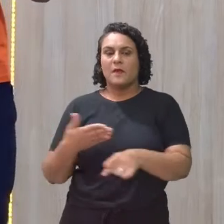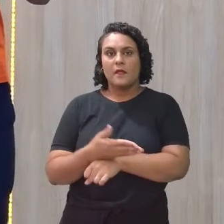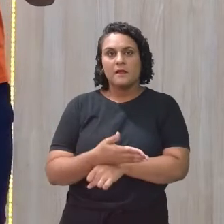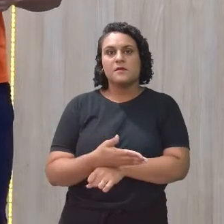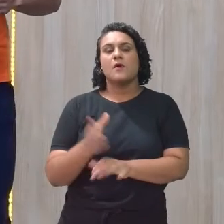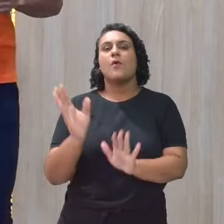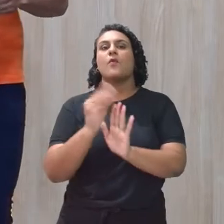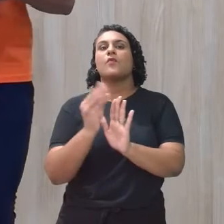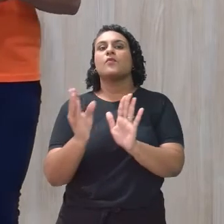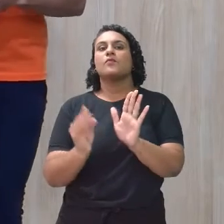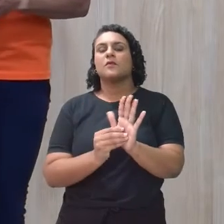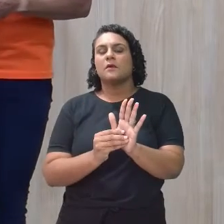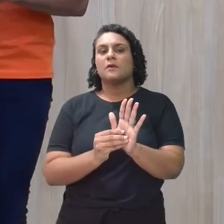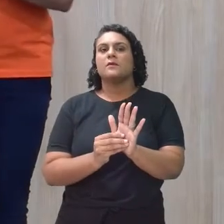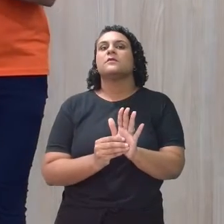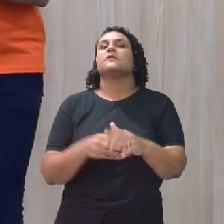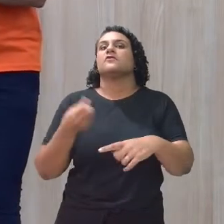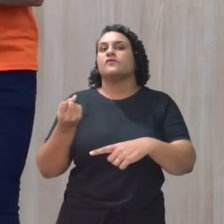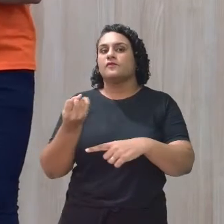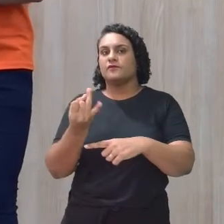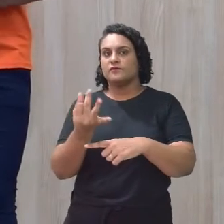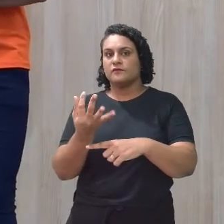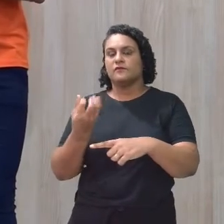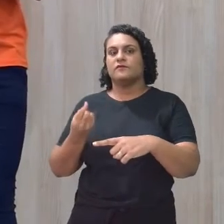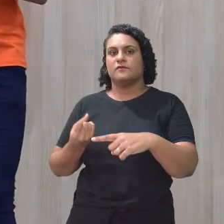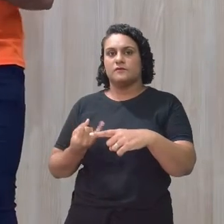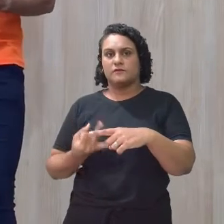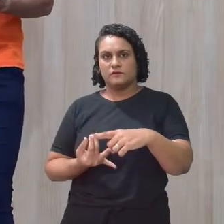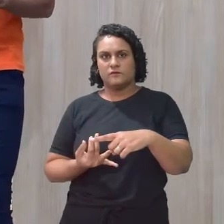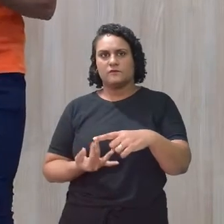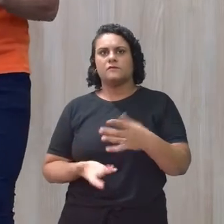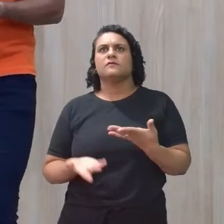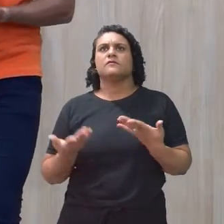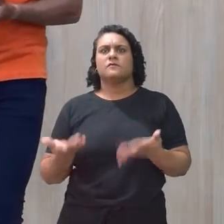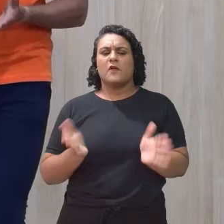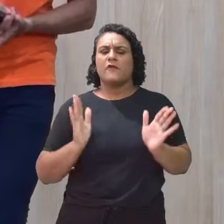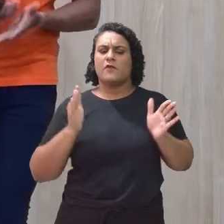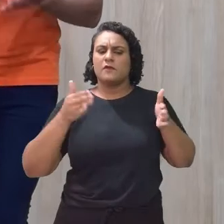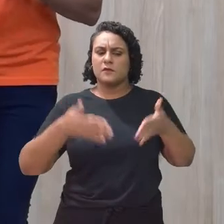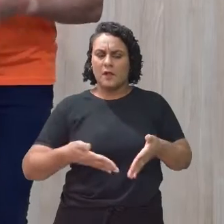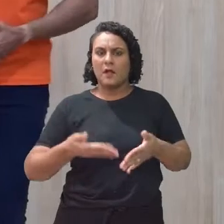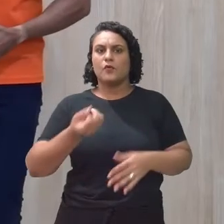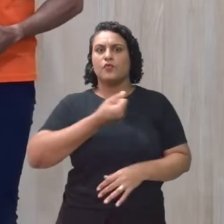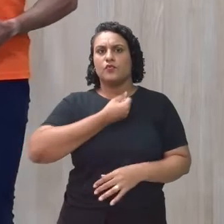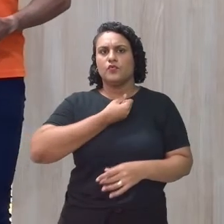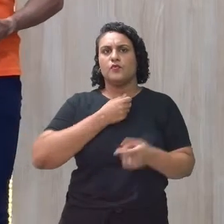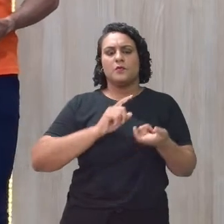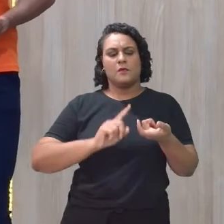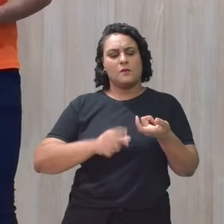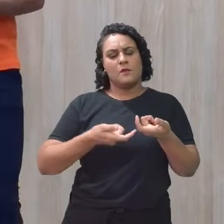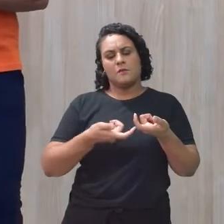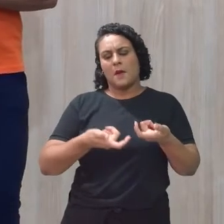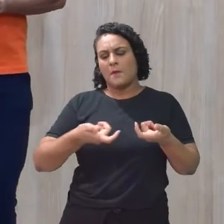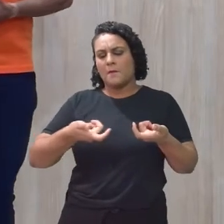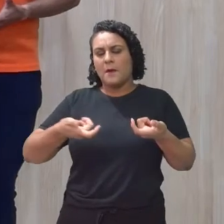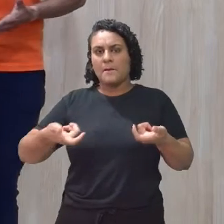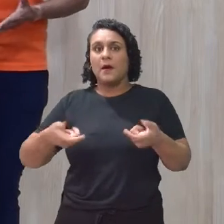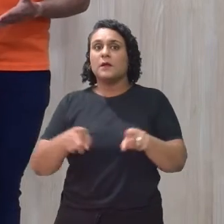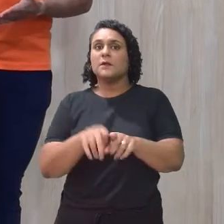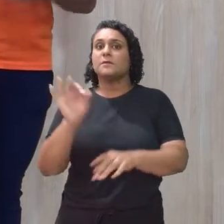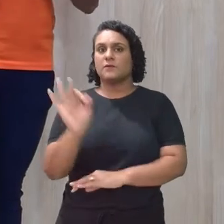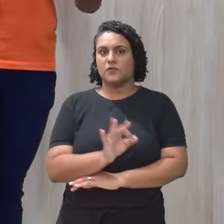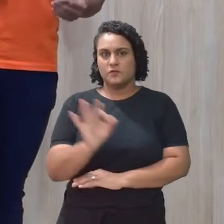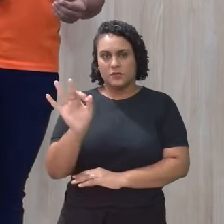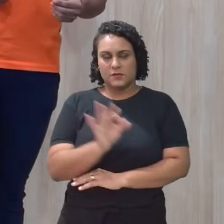início ao estudo de fração, voltado mais para a questão dos números decimais e das